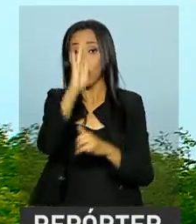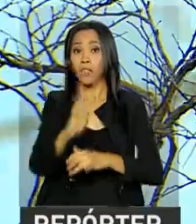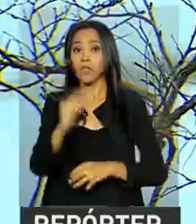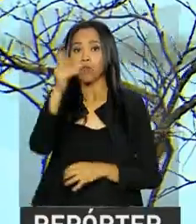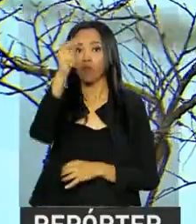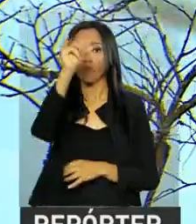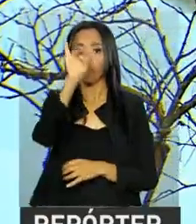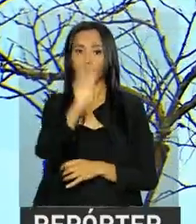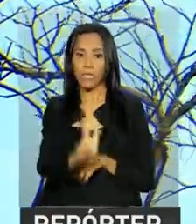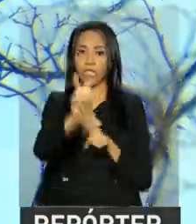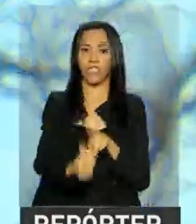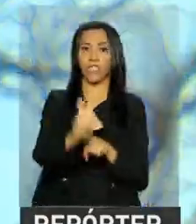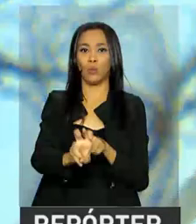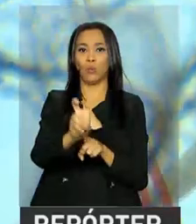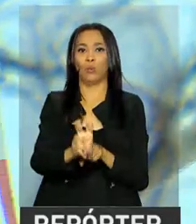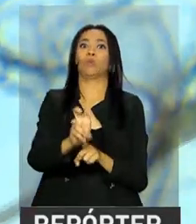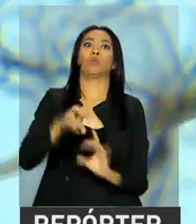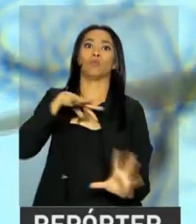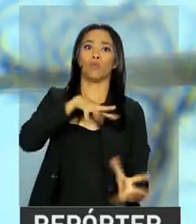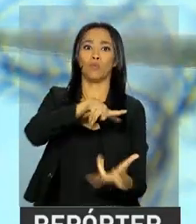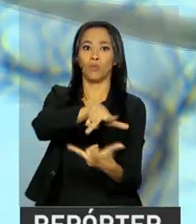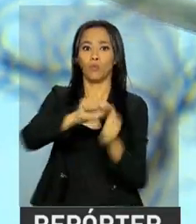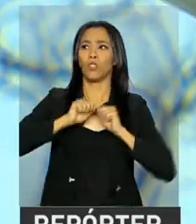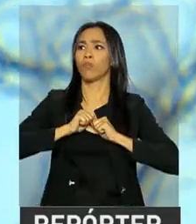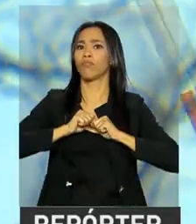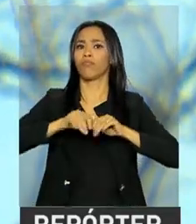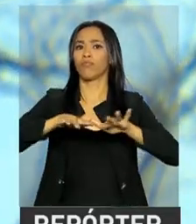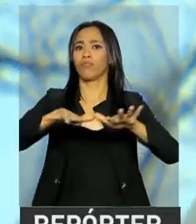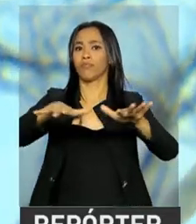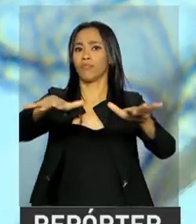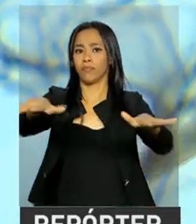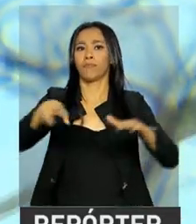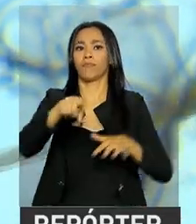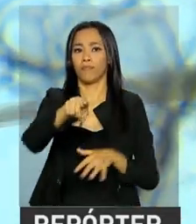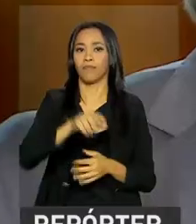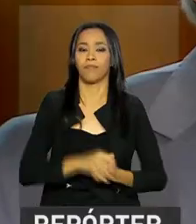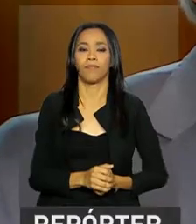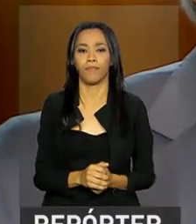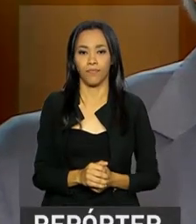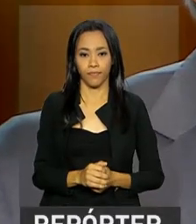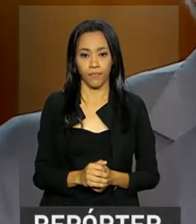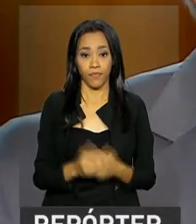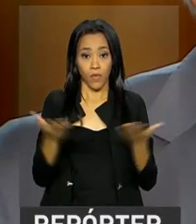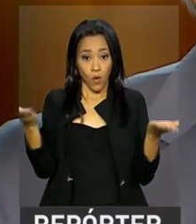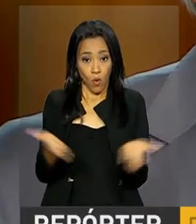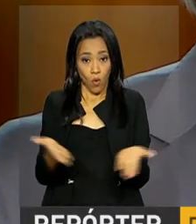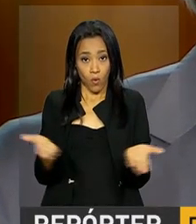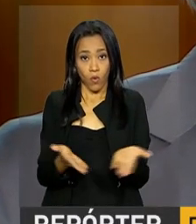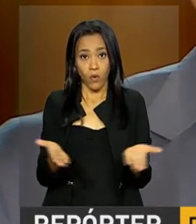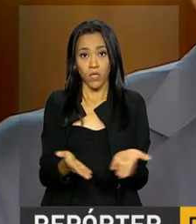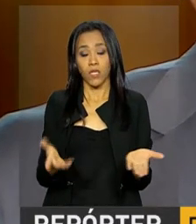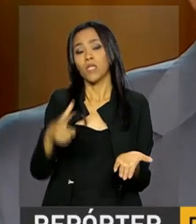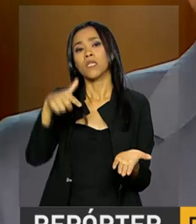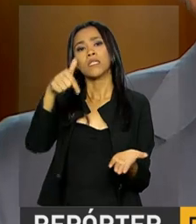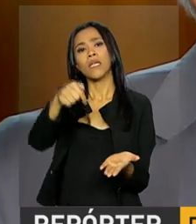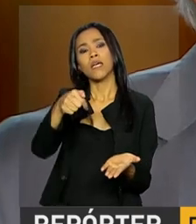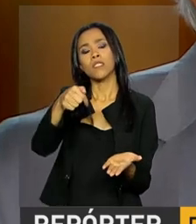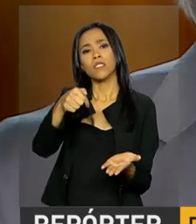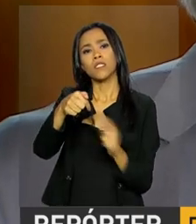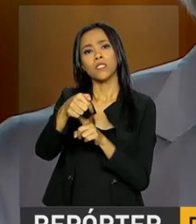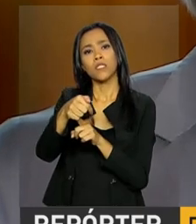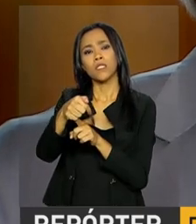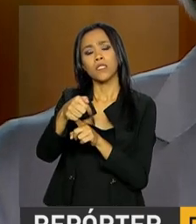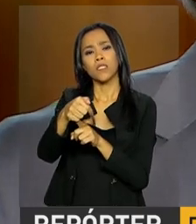quinto lugar em expansão mundial. E a ideia é seguir no rastro do vento. Hoje, mais de 7% de